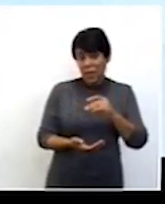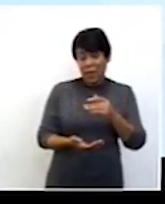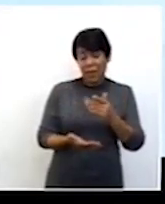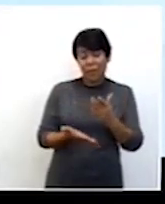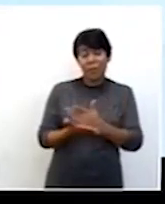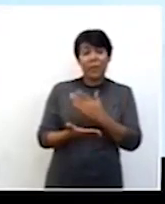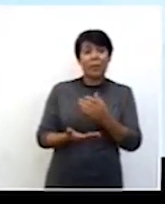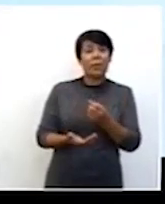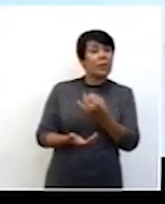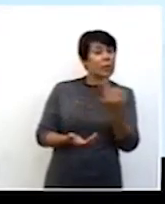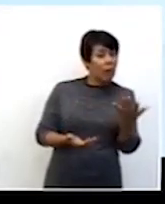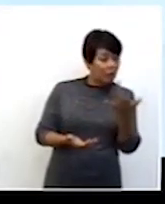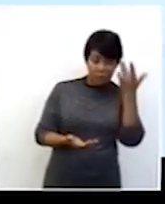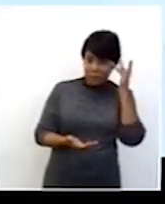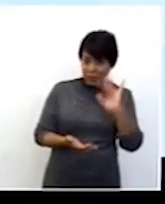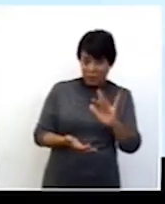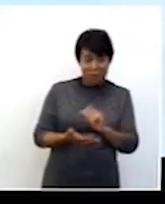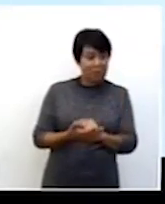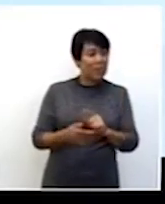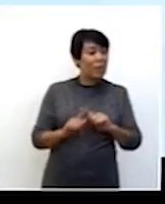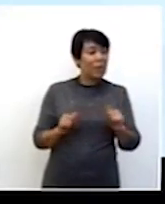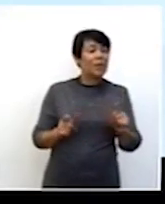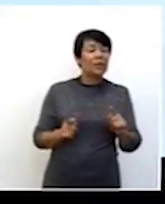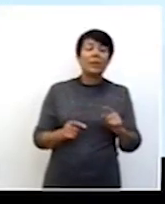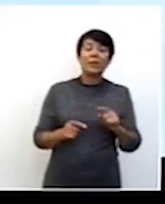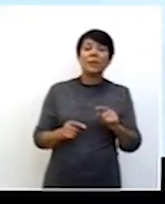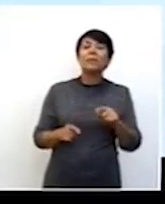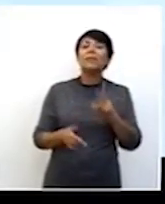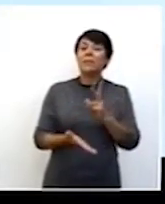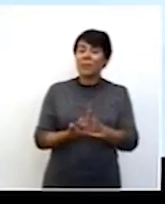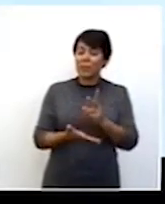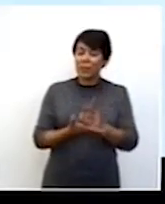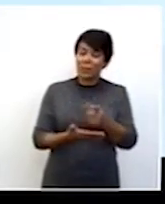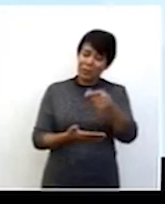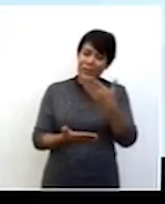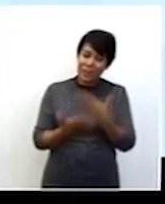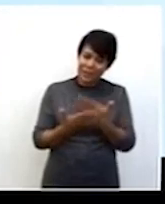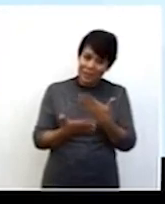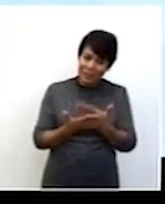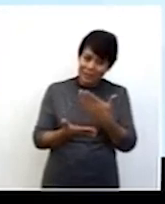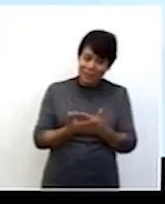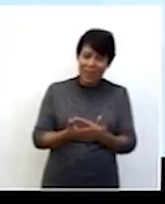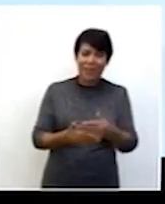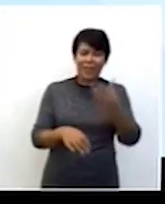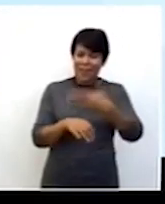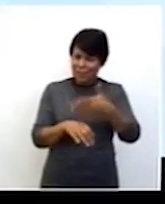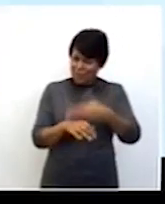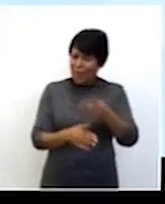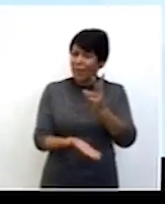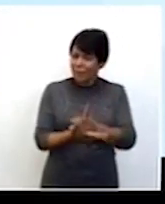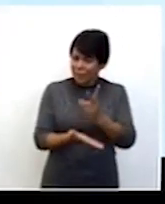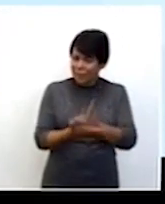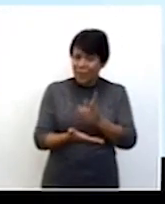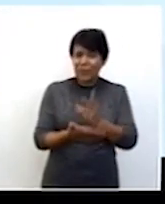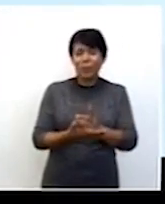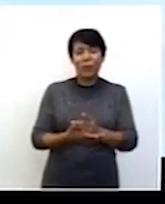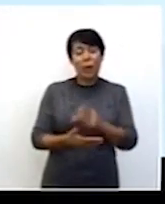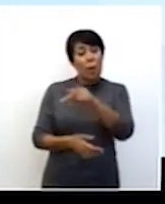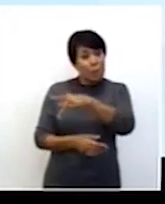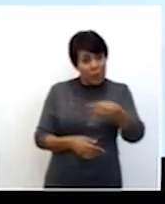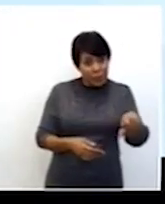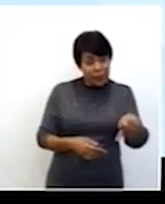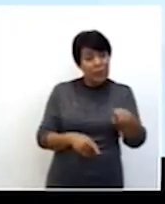1, mas estava lá no caderno do aluno. E claro, continue os estudos, continue fazendo as atividades.